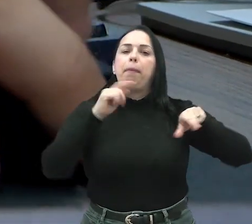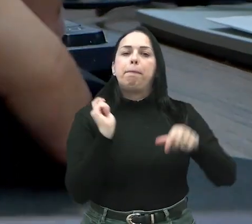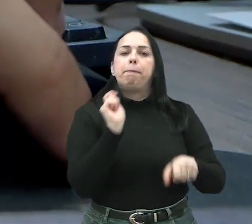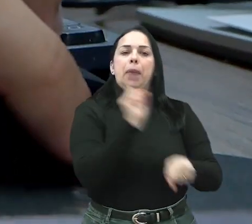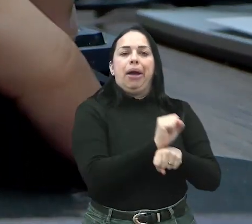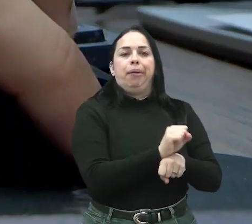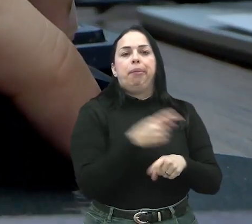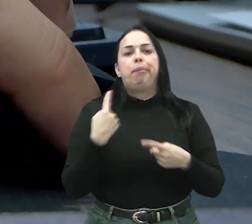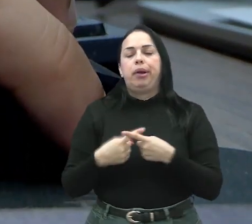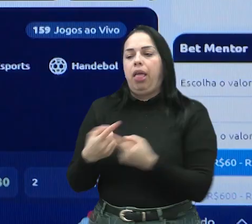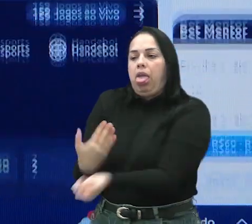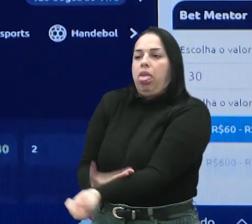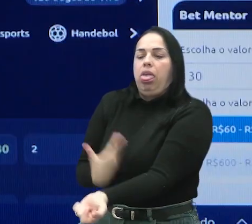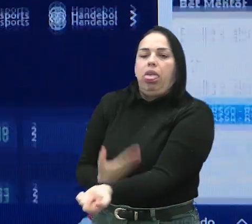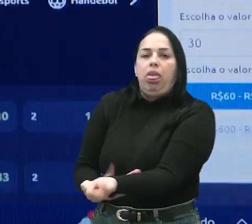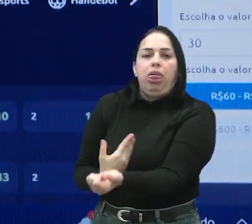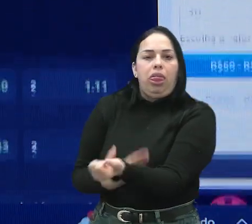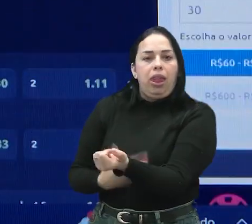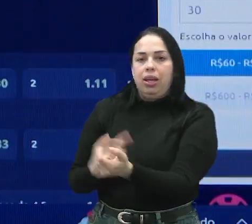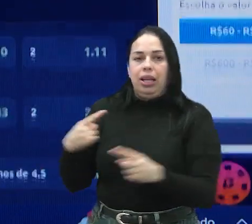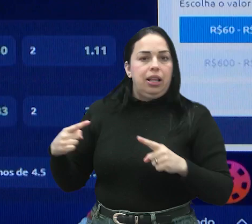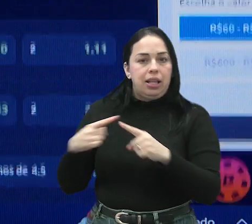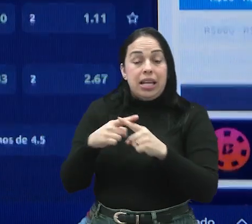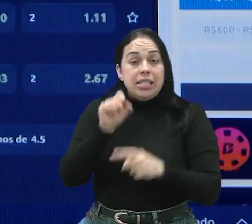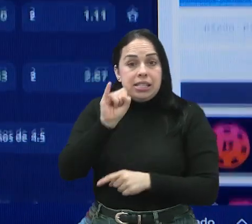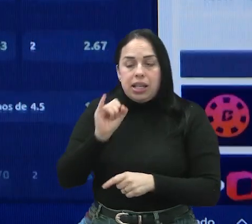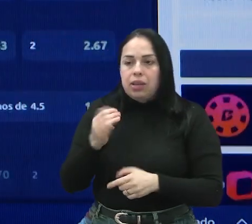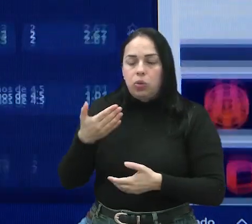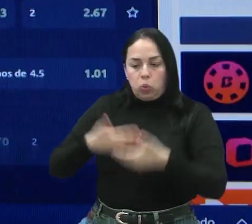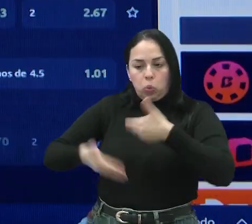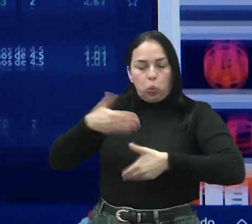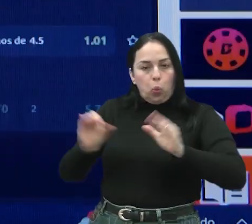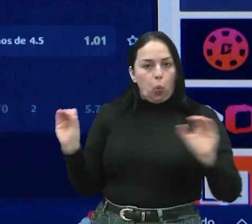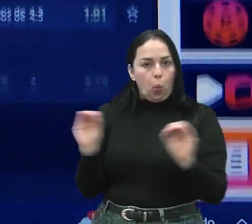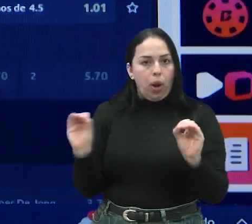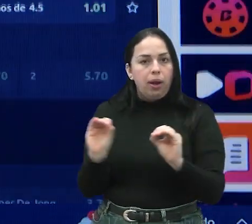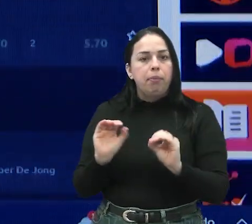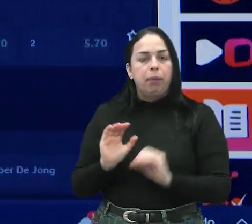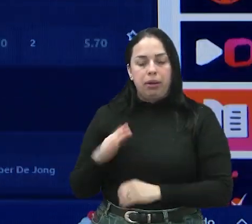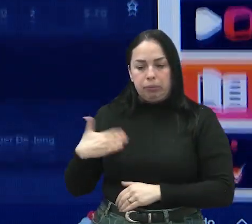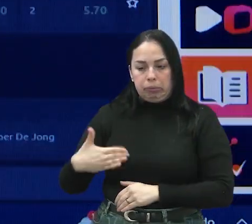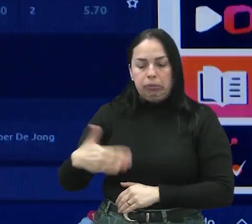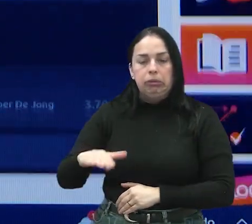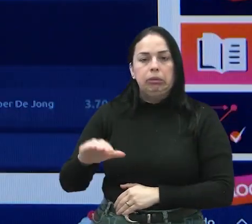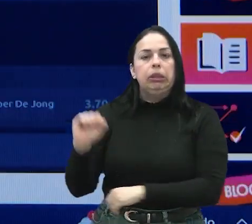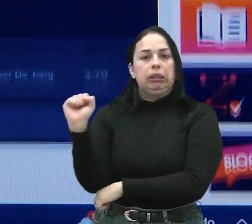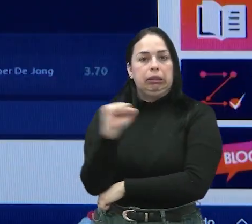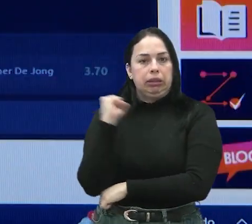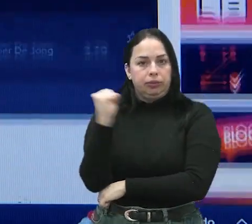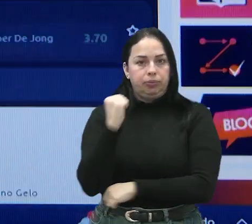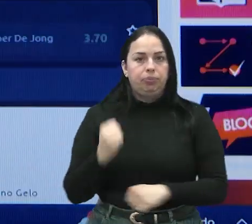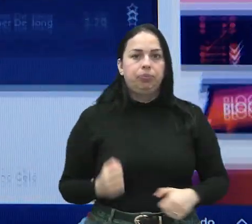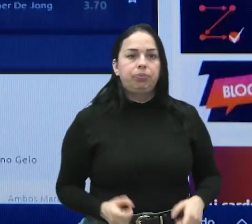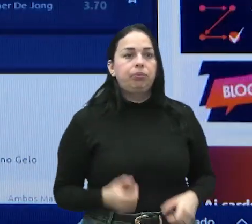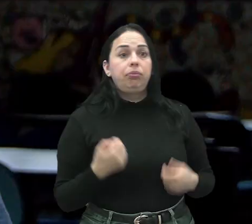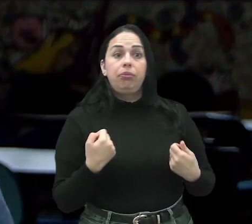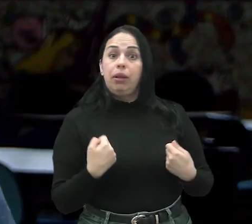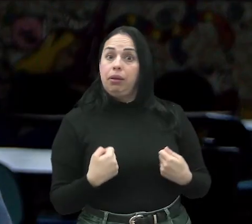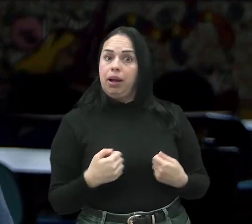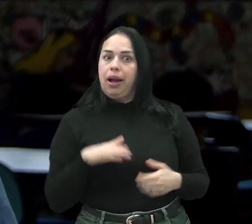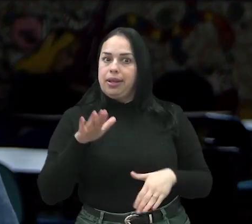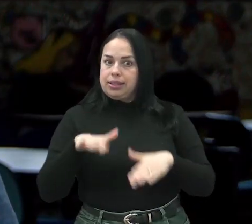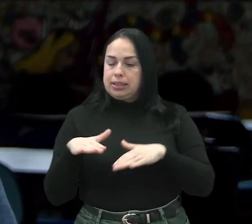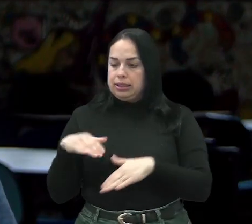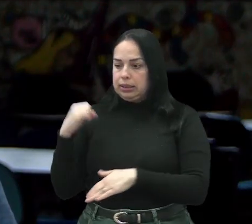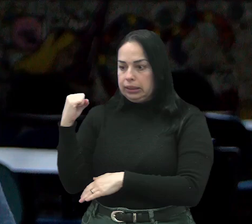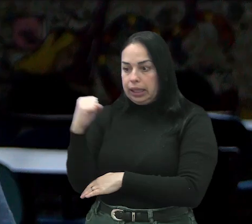outros aprendizados. A compulsão pelas bets, se não tratada, pode chegar a situações extremas. Ter que